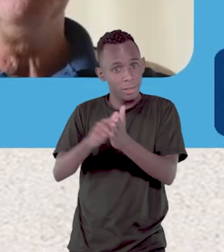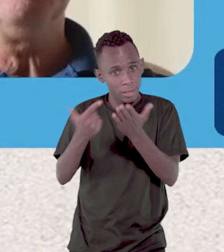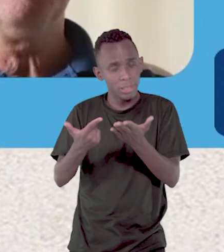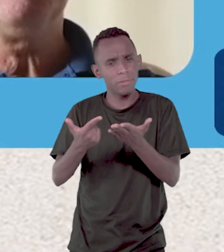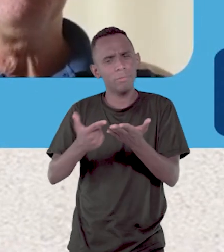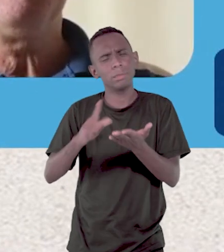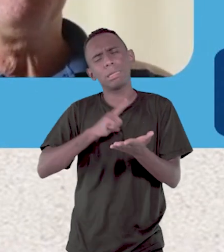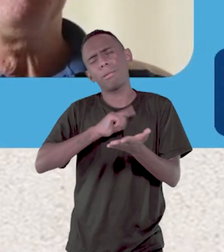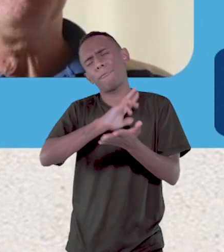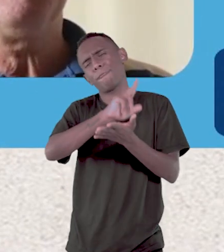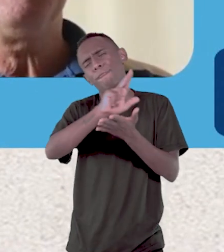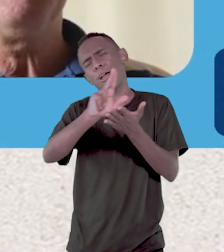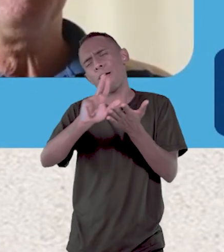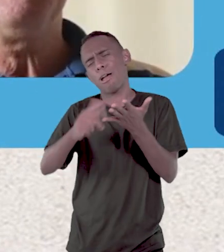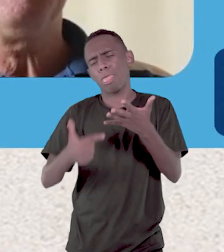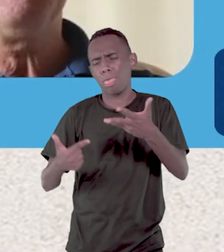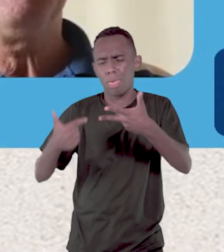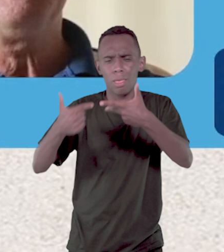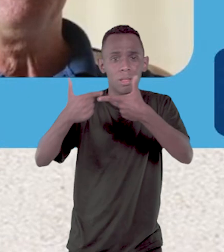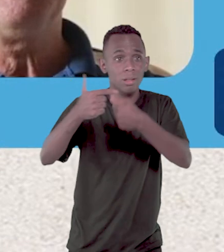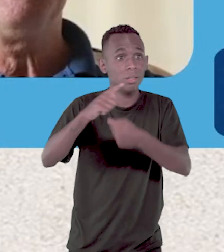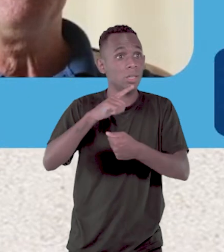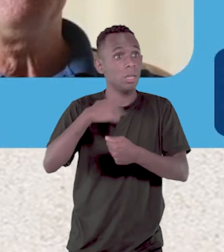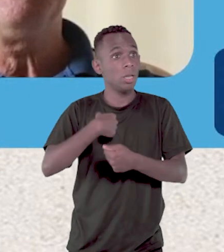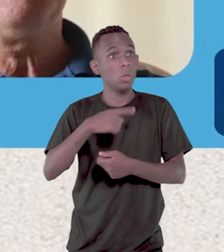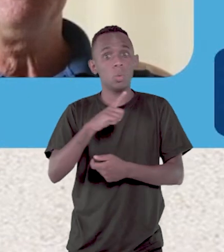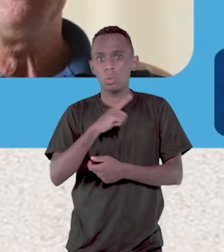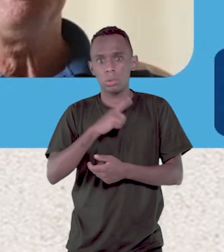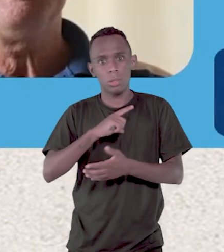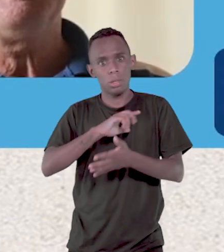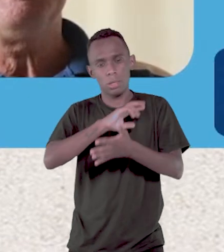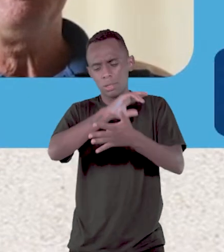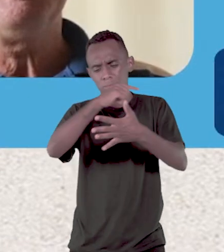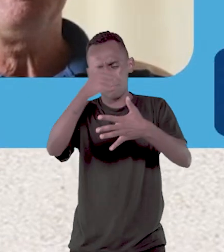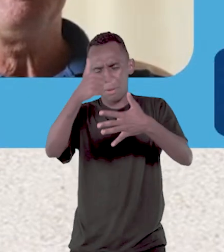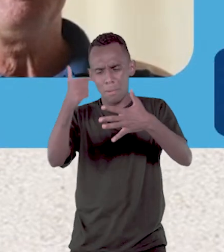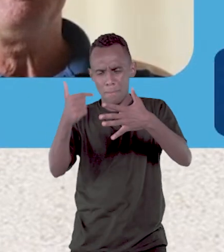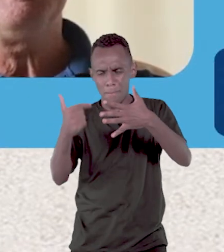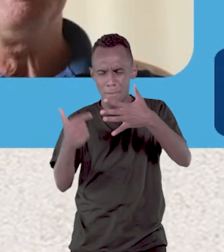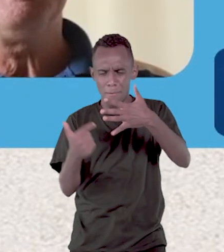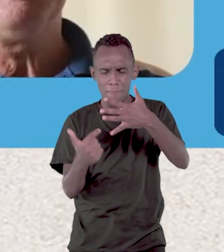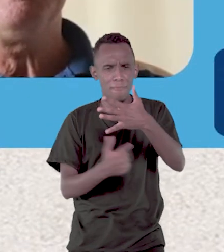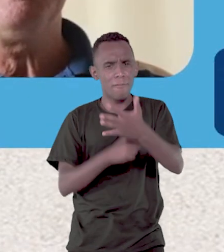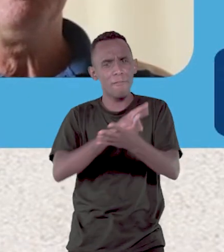não só esse, mas tantos outros, né? Estou com uma coleção aqui imensa: Cidade